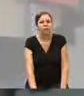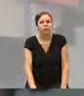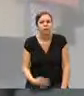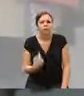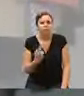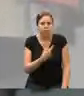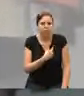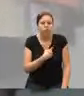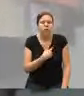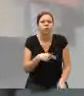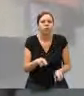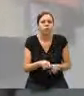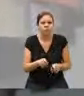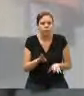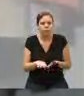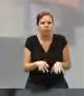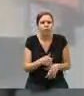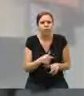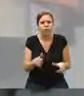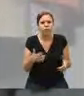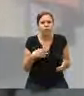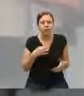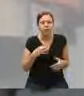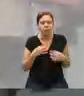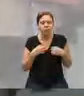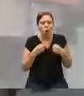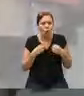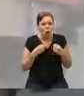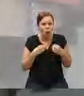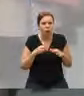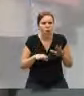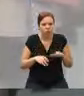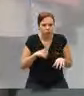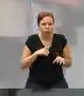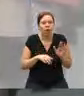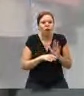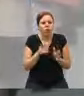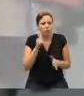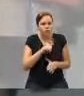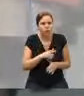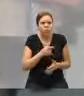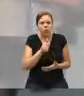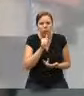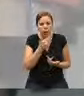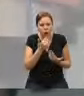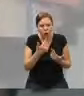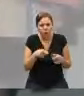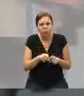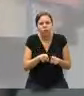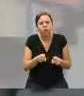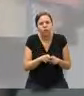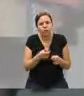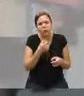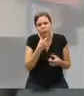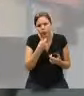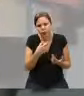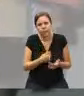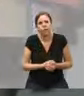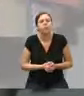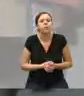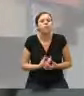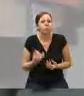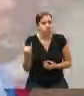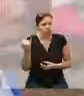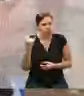nós não tínhamos roupa, nós não tínhamos... ajudaram com a coisa de bebê, com medicamento também,